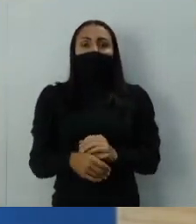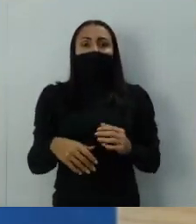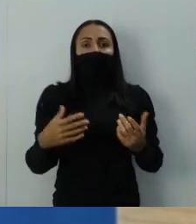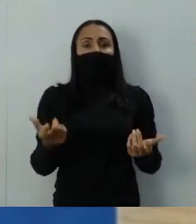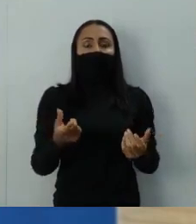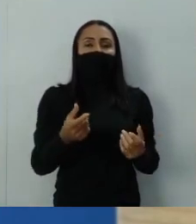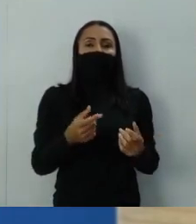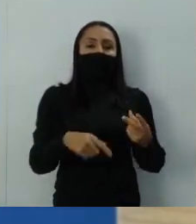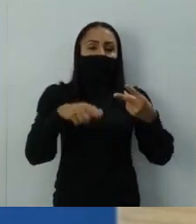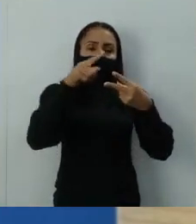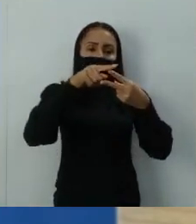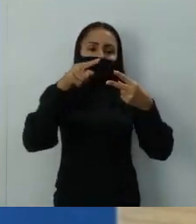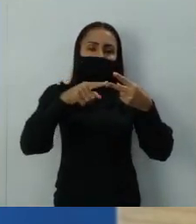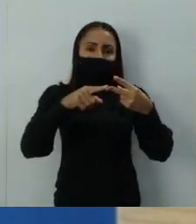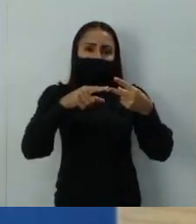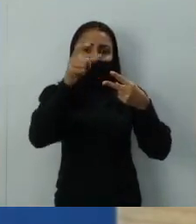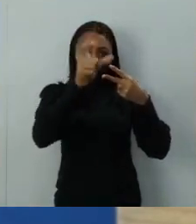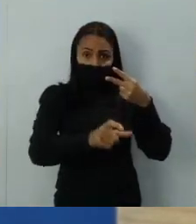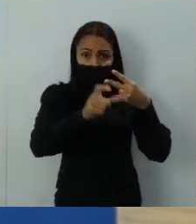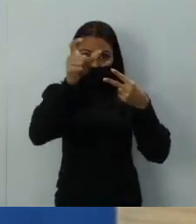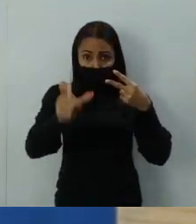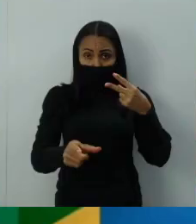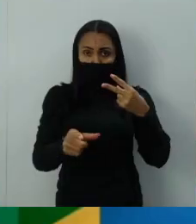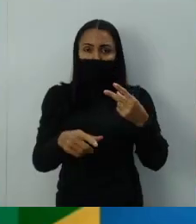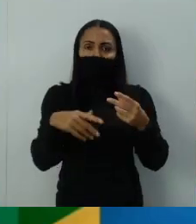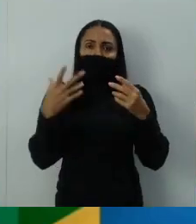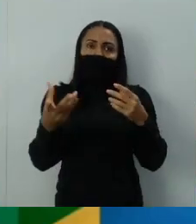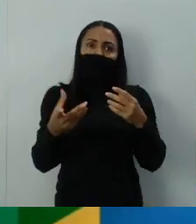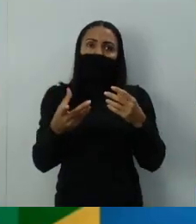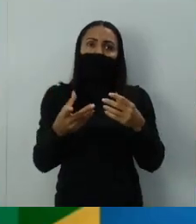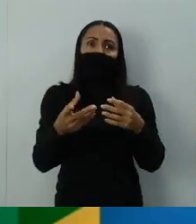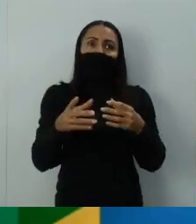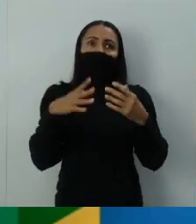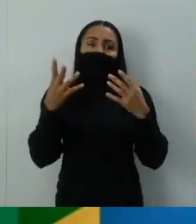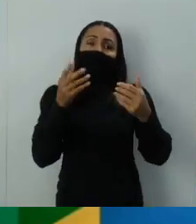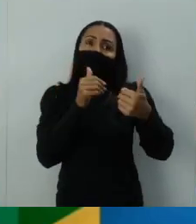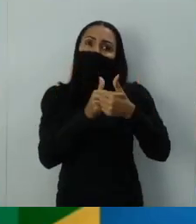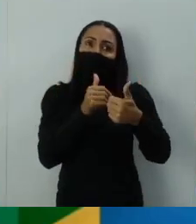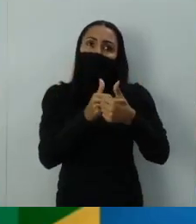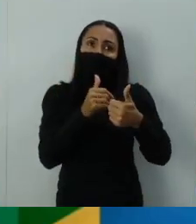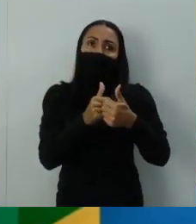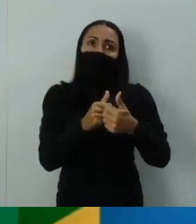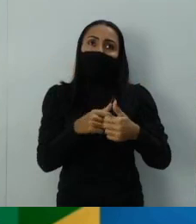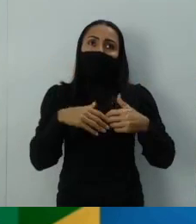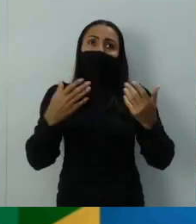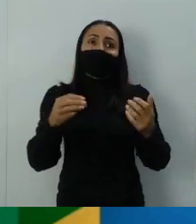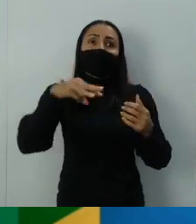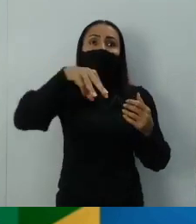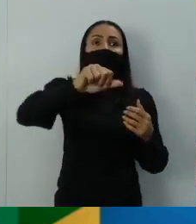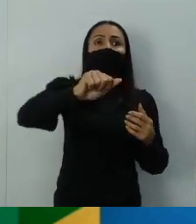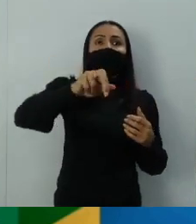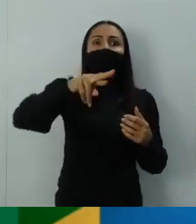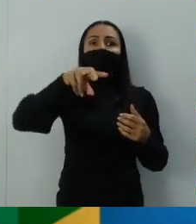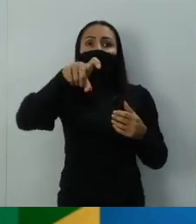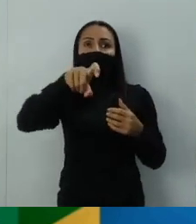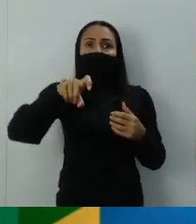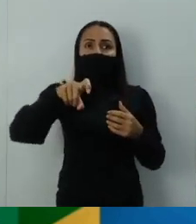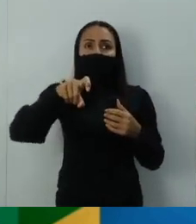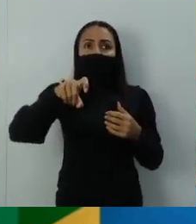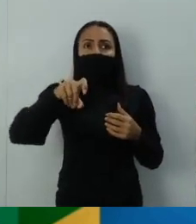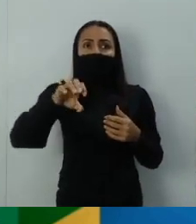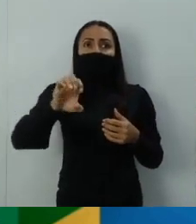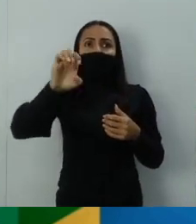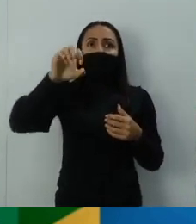trazer esse pensamento da ideologia para mais perto de nós. Foram eles, Karl Marx e Engels. Eles